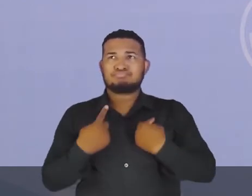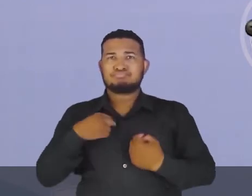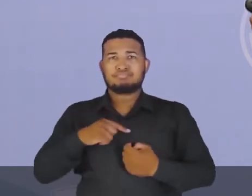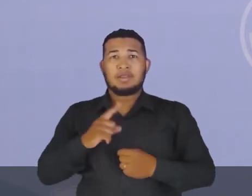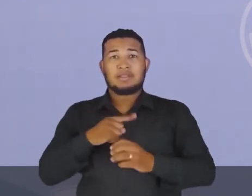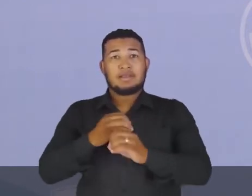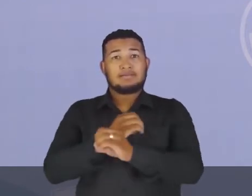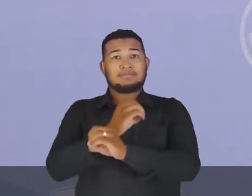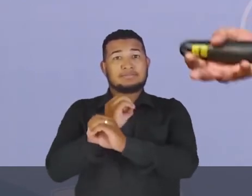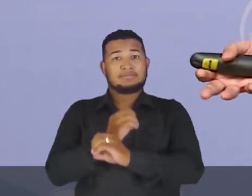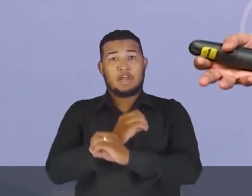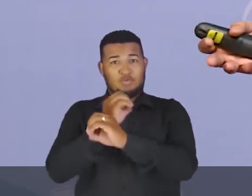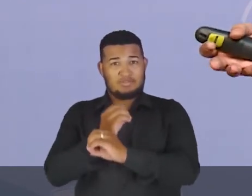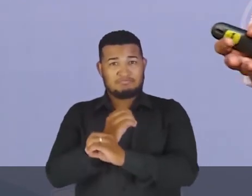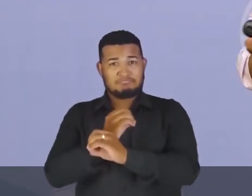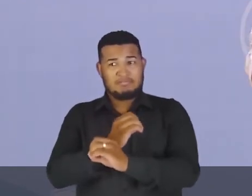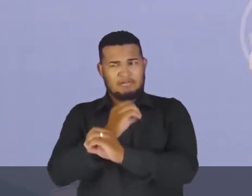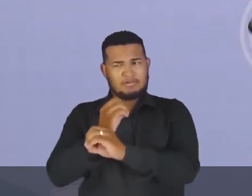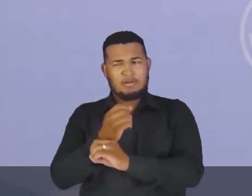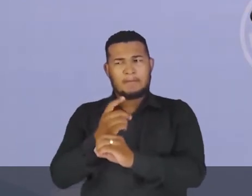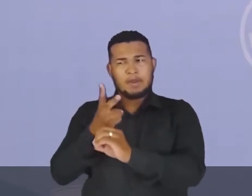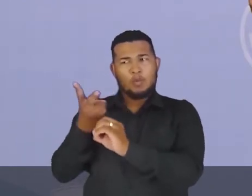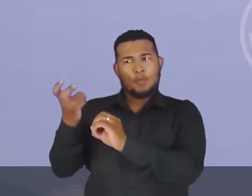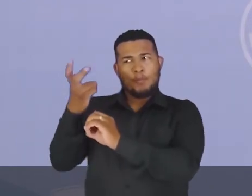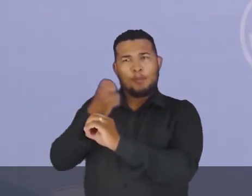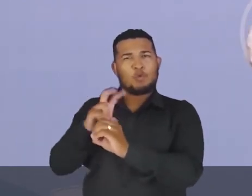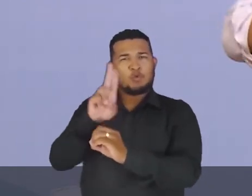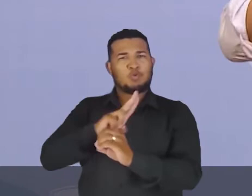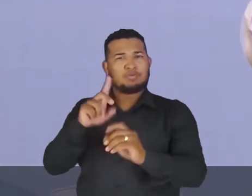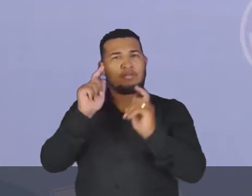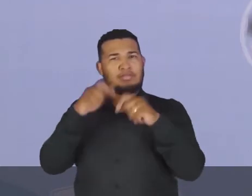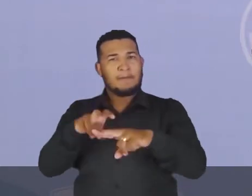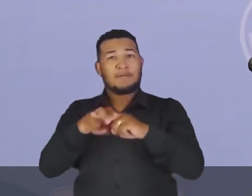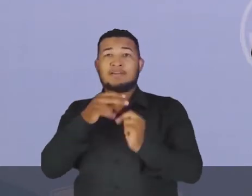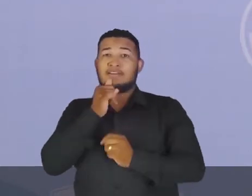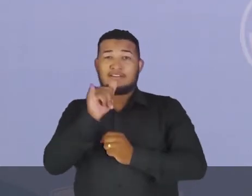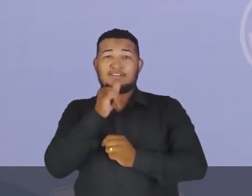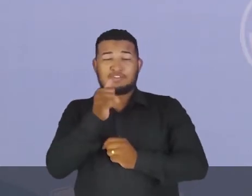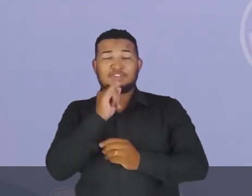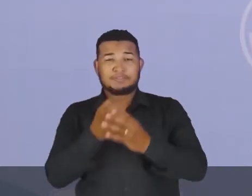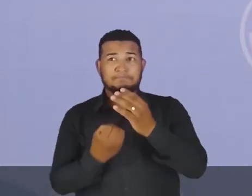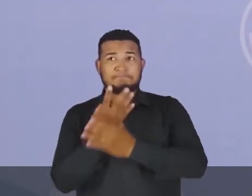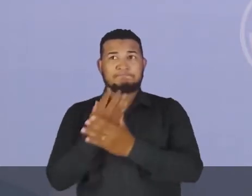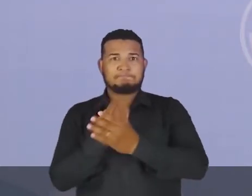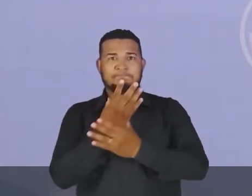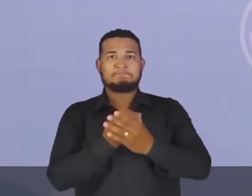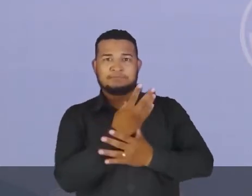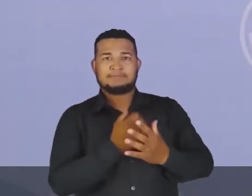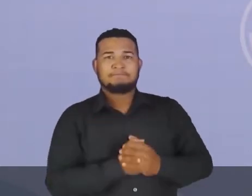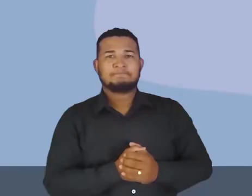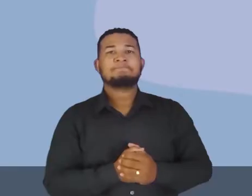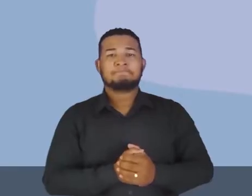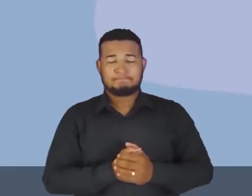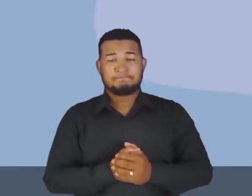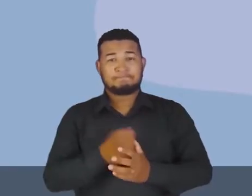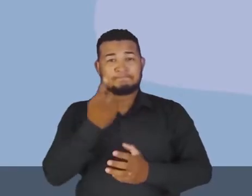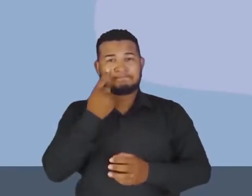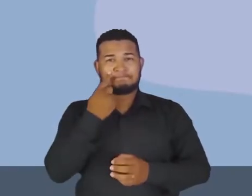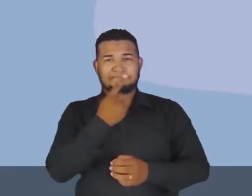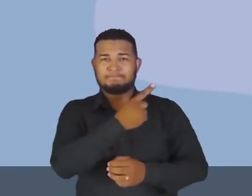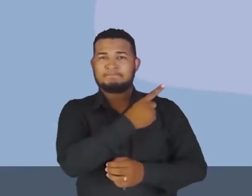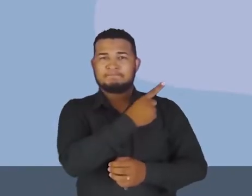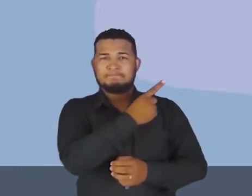utilizam esses nutrientes que você consumiu no alimento como fonte de energia, certo? Então, observa no slide qual o